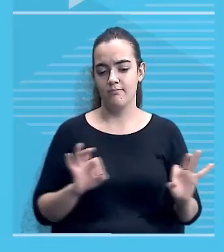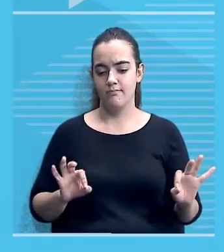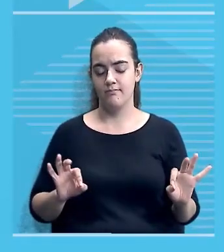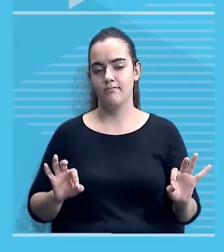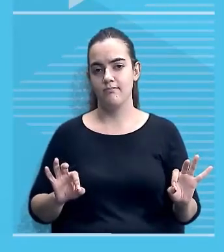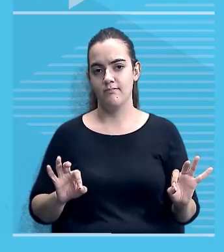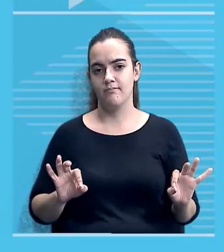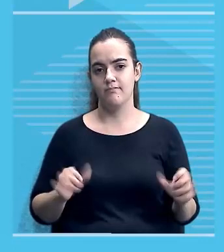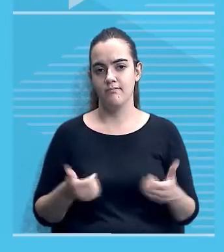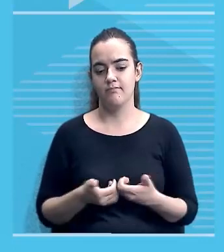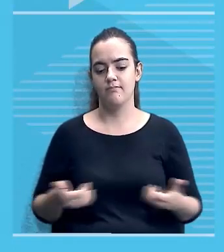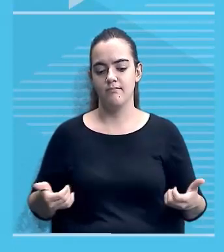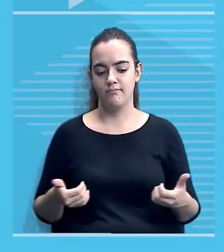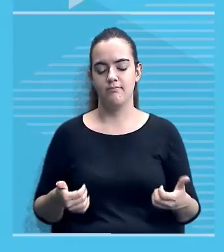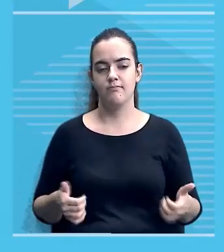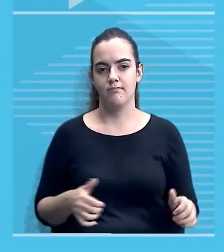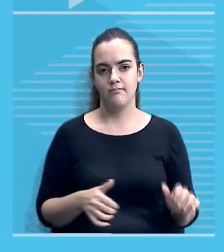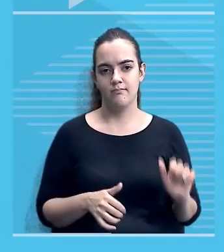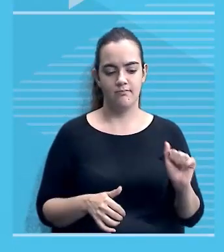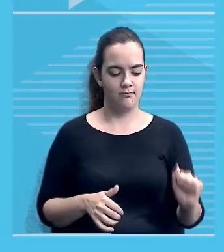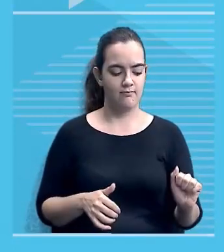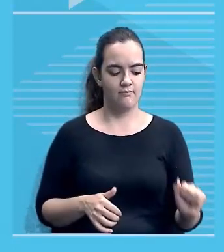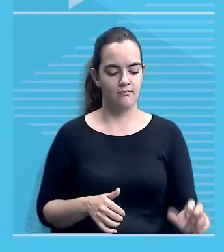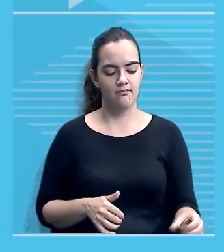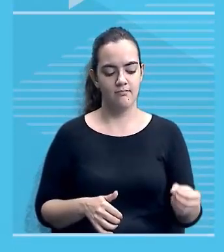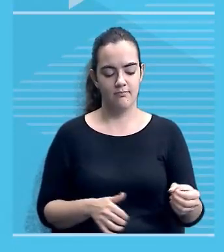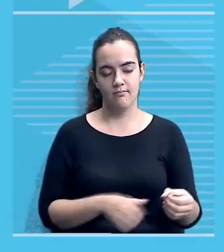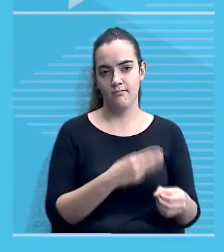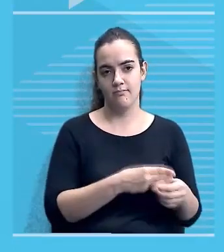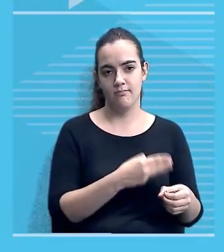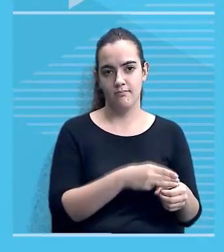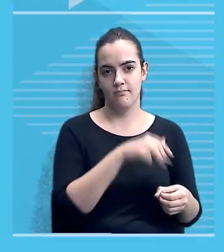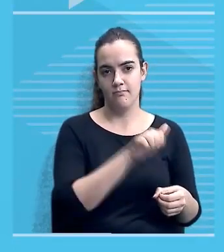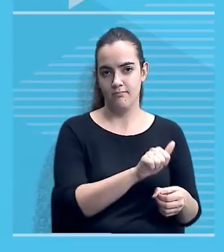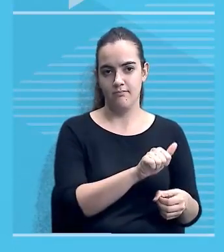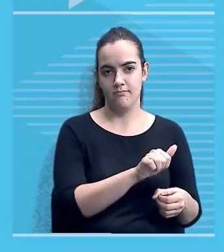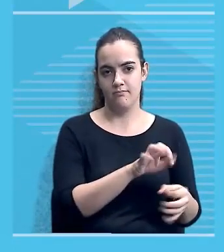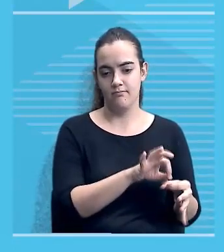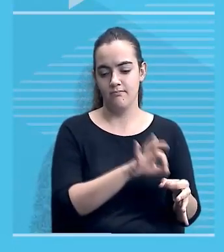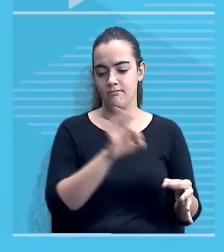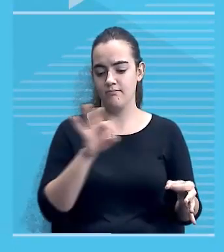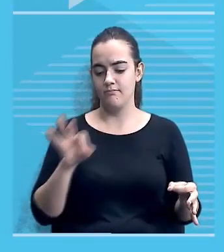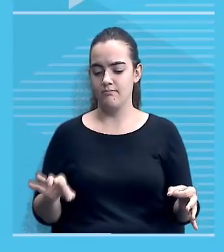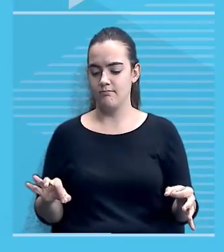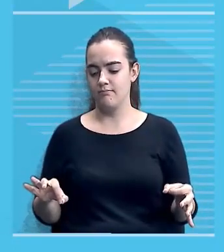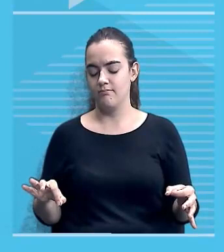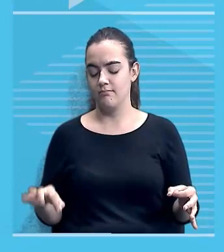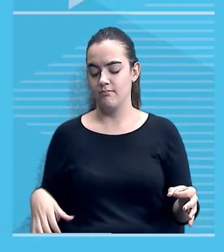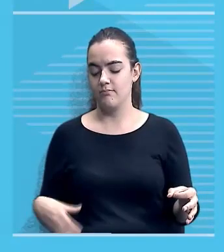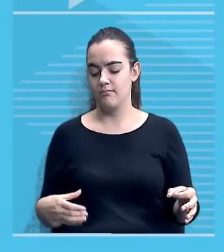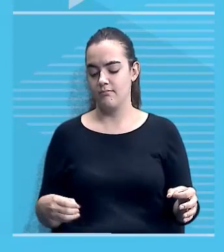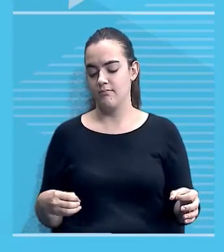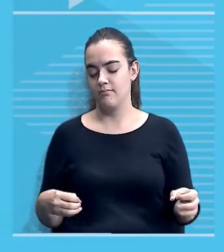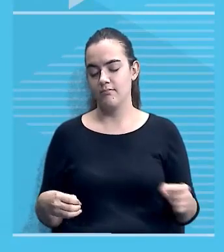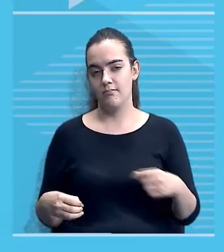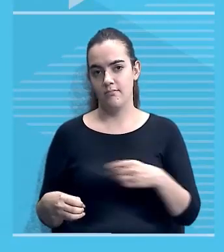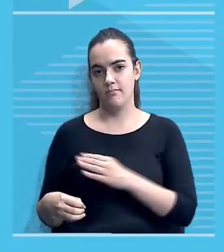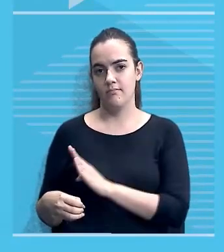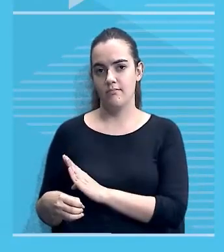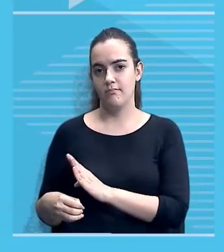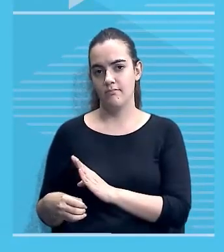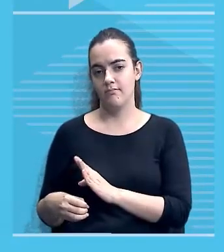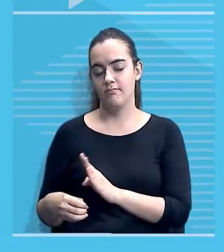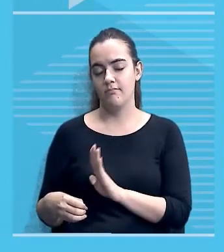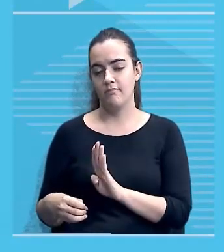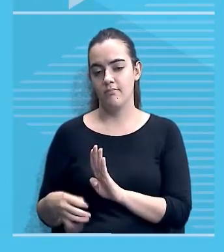ela estava ela tinha uma certa distância da cidade B Observe o círculo Azul guardava uma certa